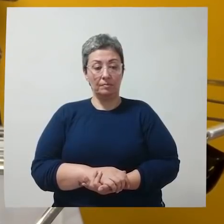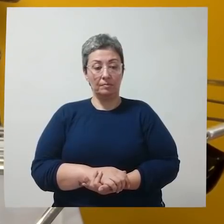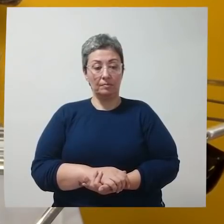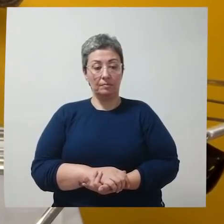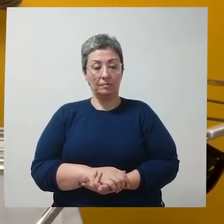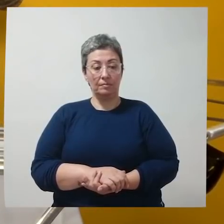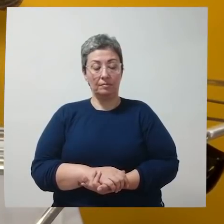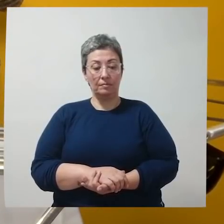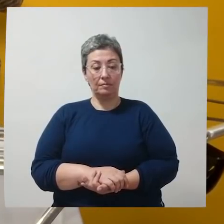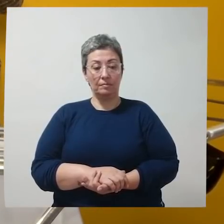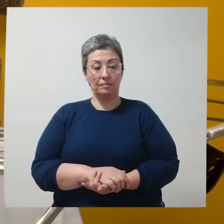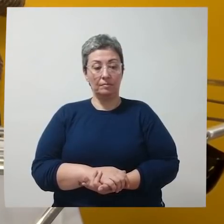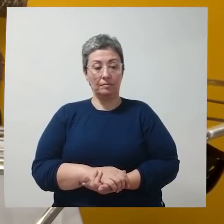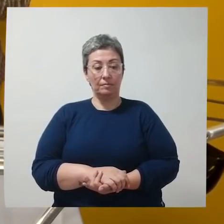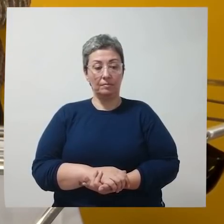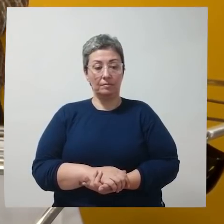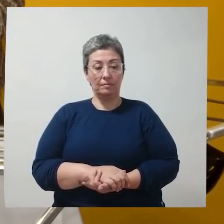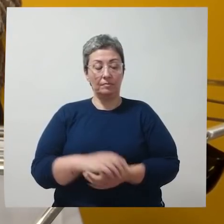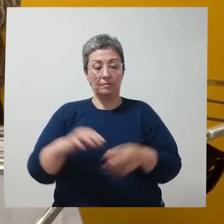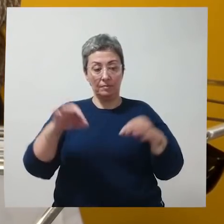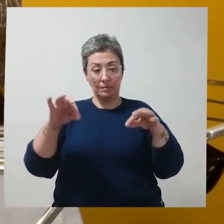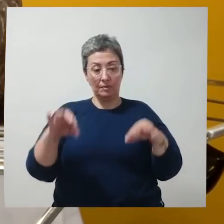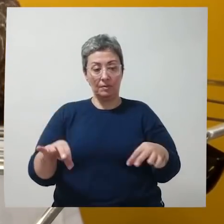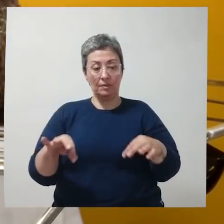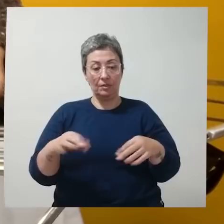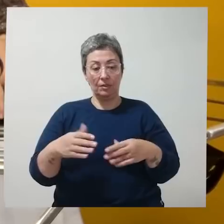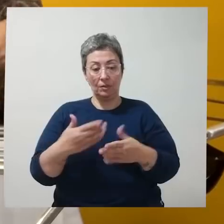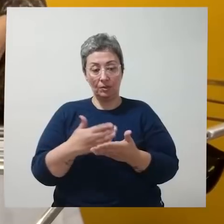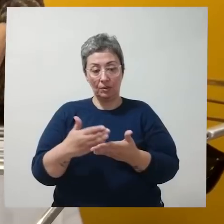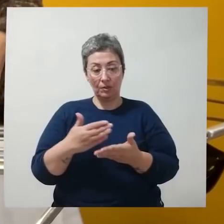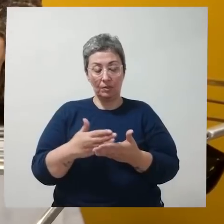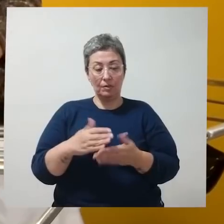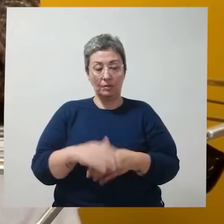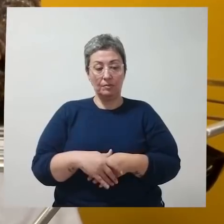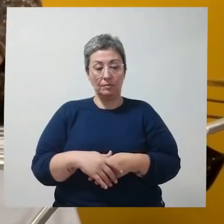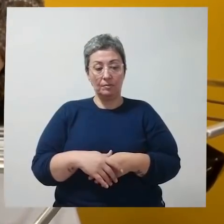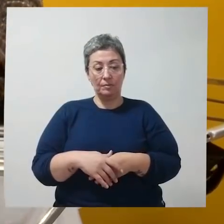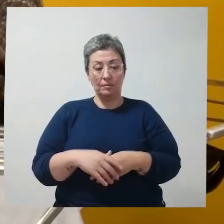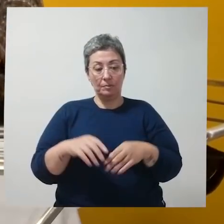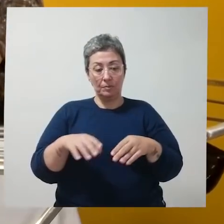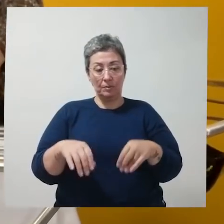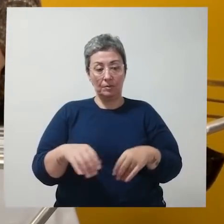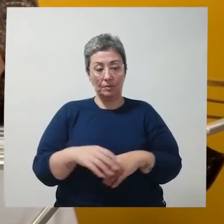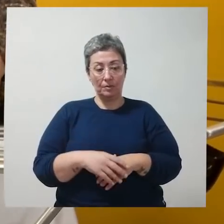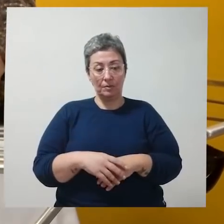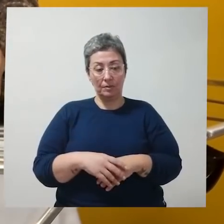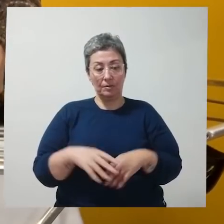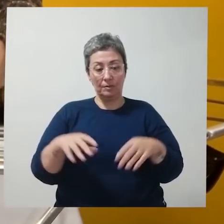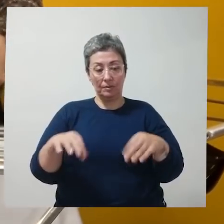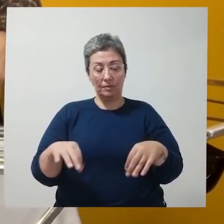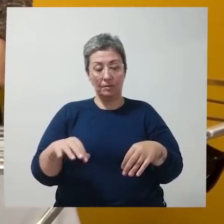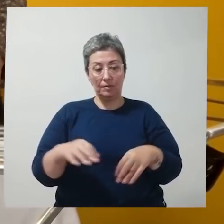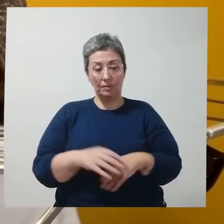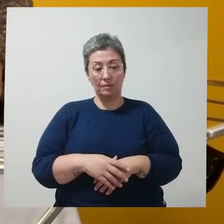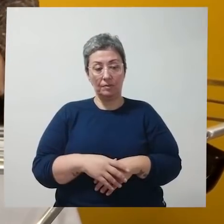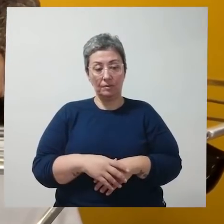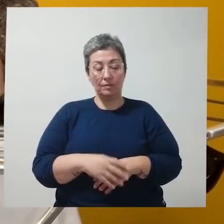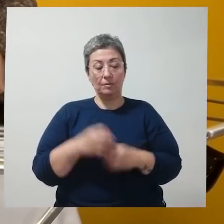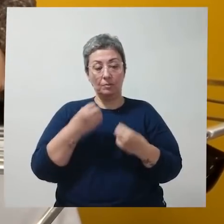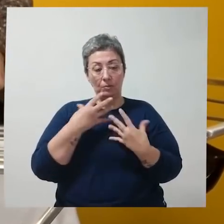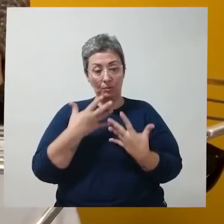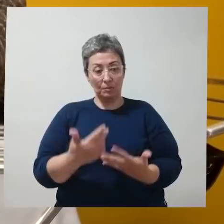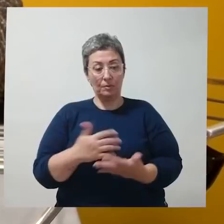Isso. Vamos colocar aqui, ó. Bem aqui no comecinho. Joga pra cá. Passa a mãozinha. Isso. Muito